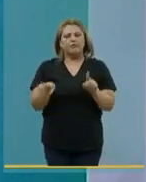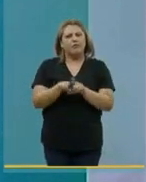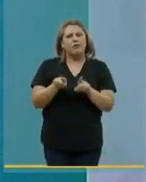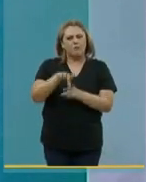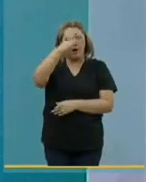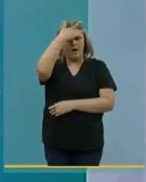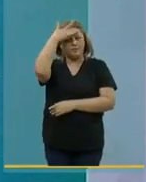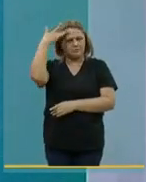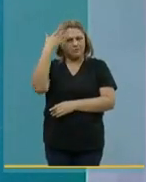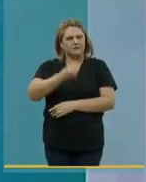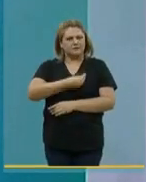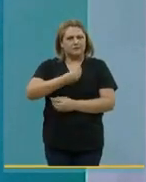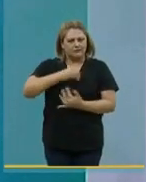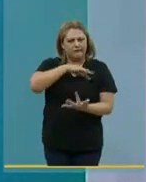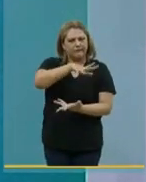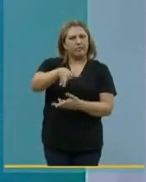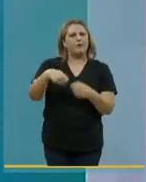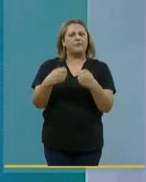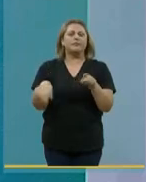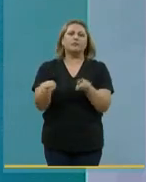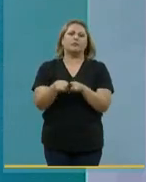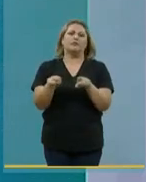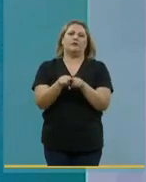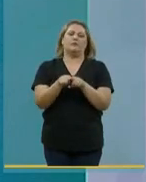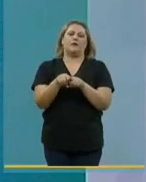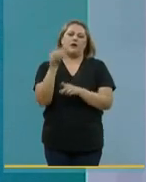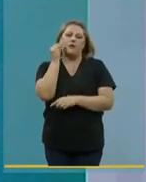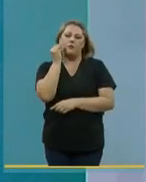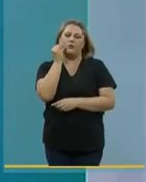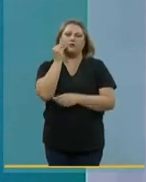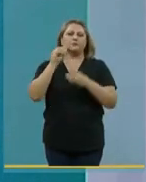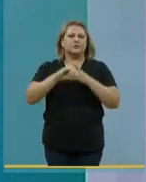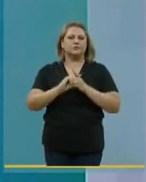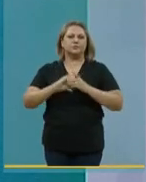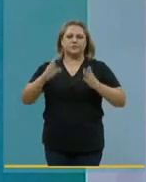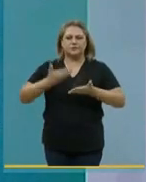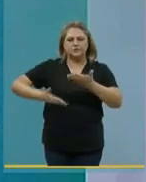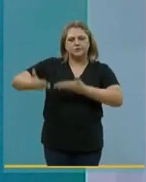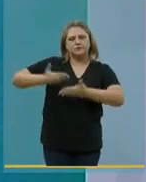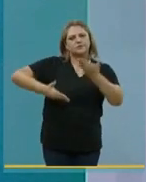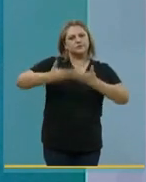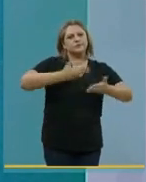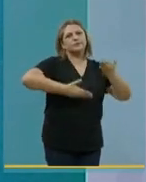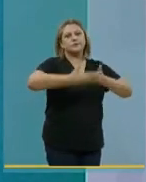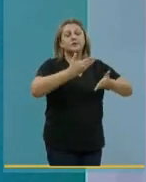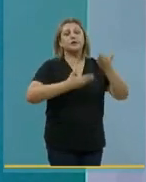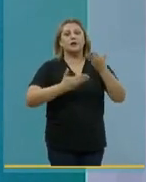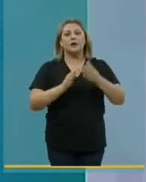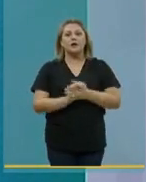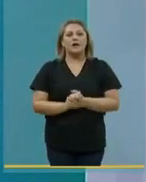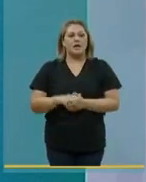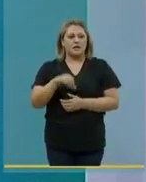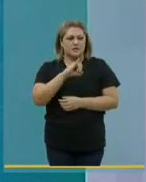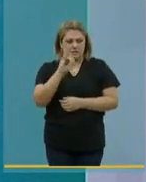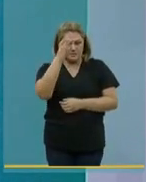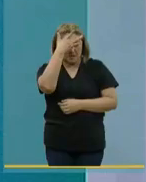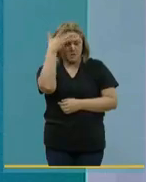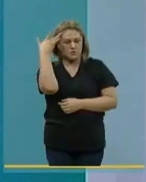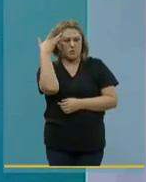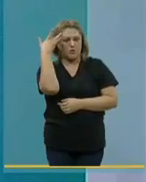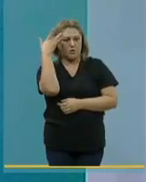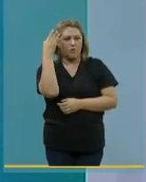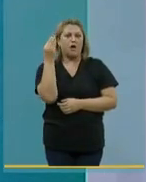as oportunidades a violência vai aumentar quanto mais oportunidades oferecidas crescemos para os jovens